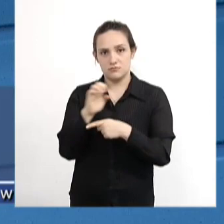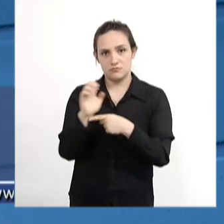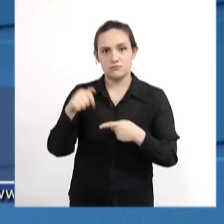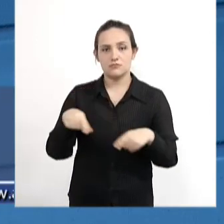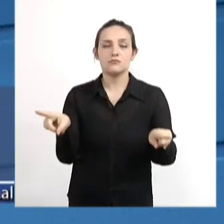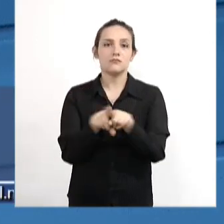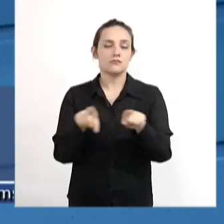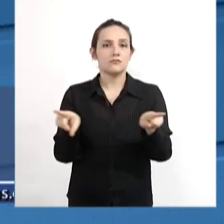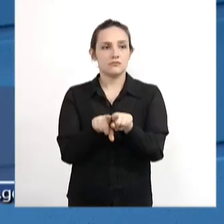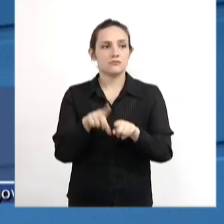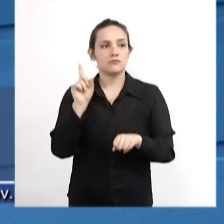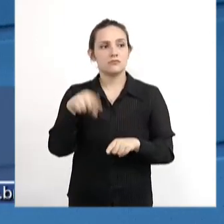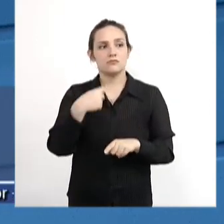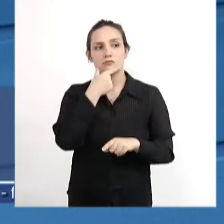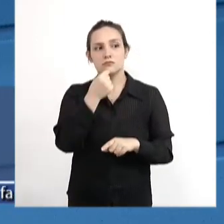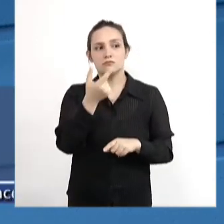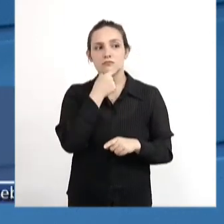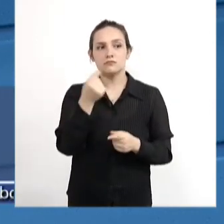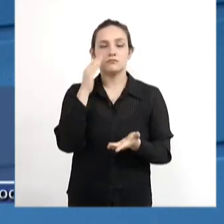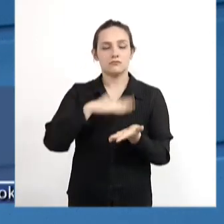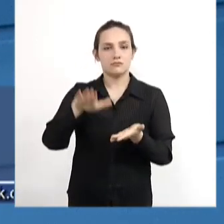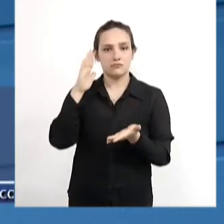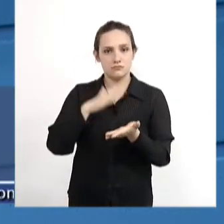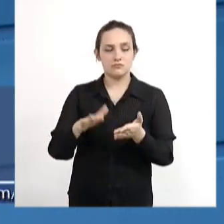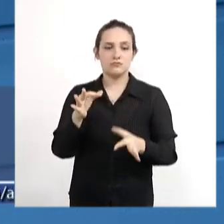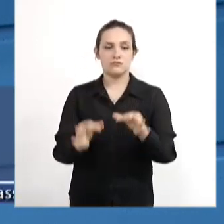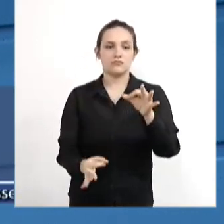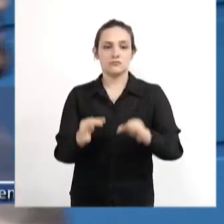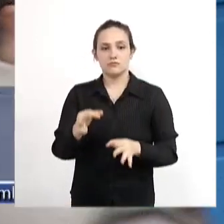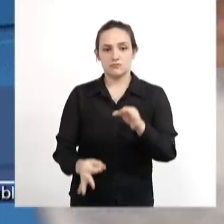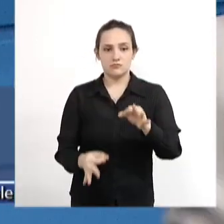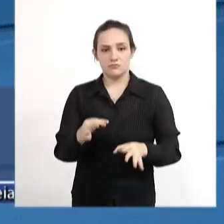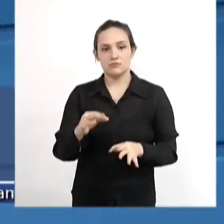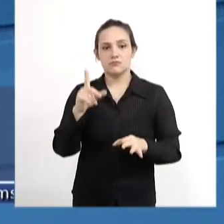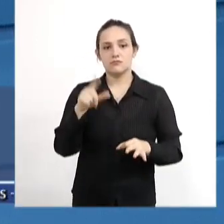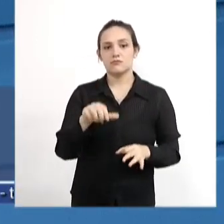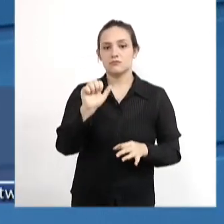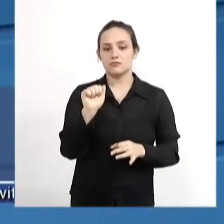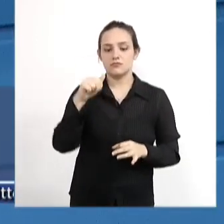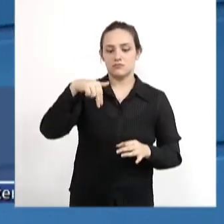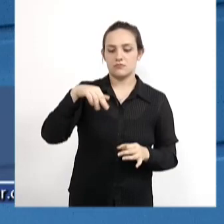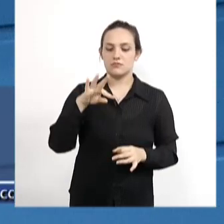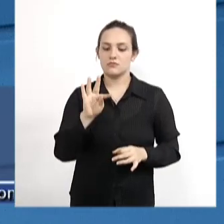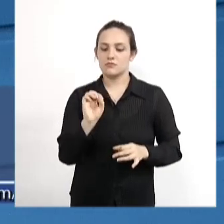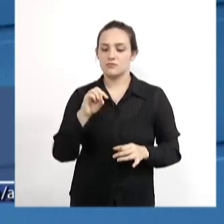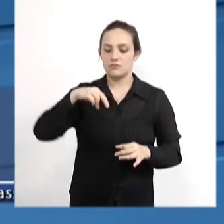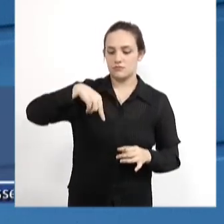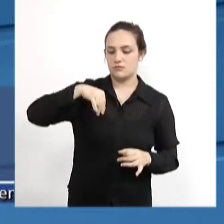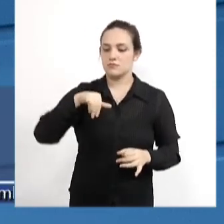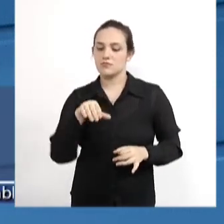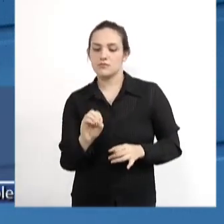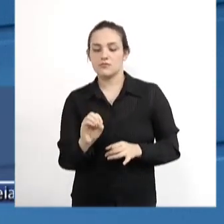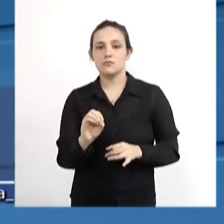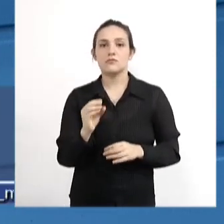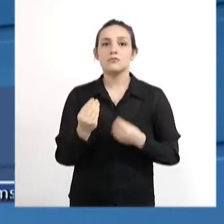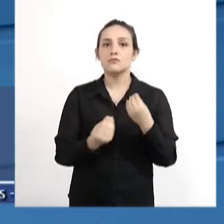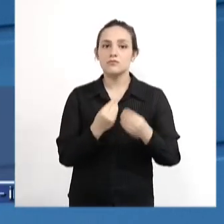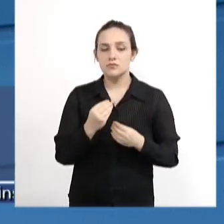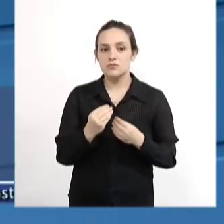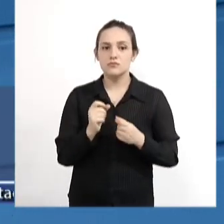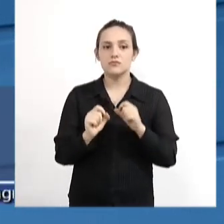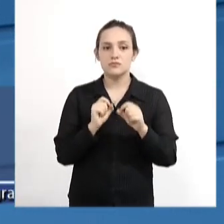e também ao nosso secretário de Justiça e Segurança Pública, o Antônio Carlos Videira, solicitando o aumento da cota de